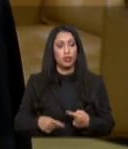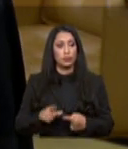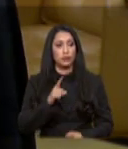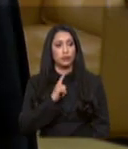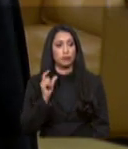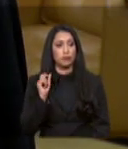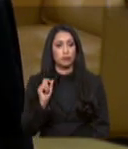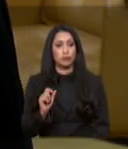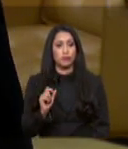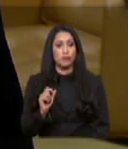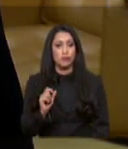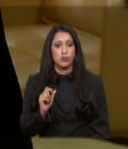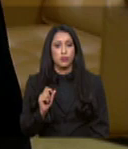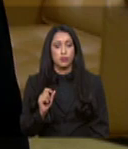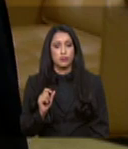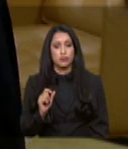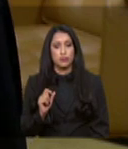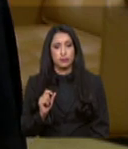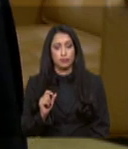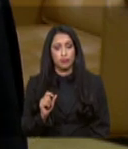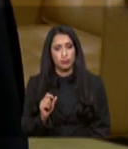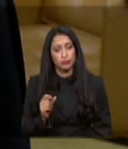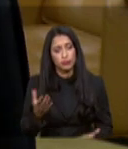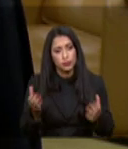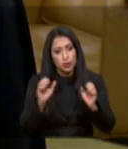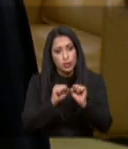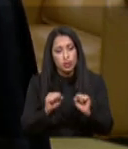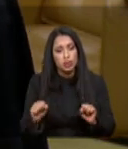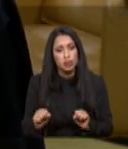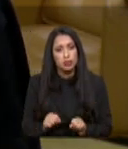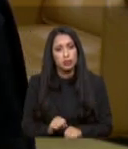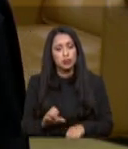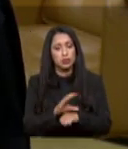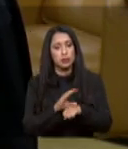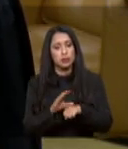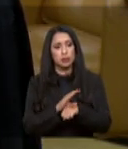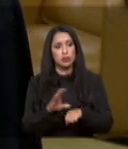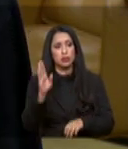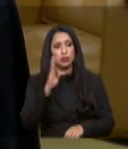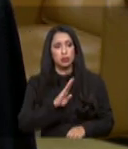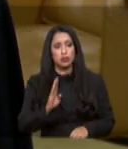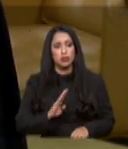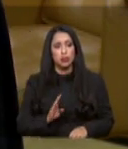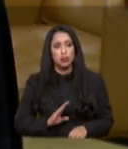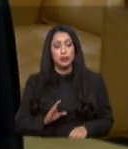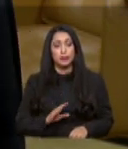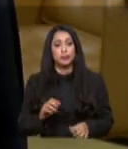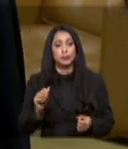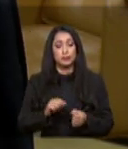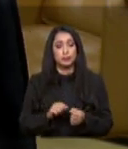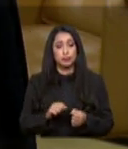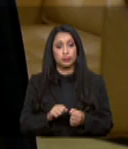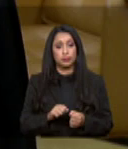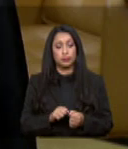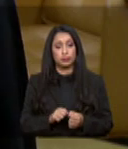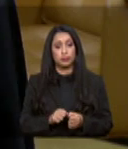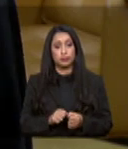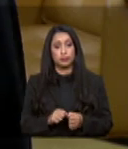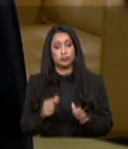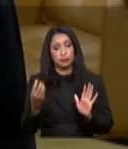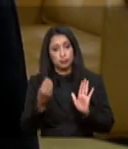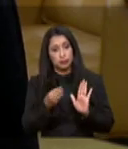entidades requerentes. Dadas as características do nosso sistema constitucional brasileiro, a procedência de pretensões como